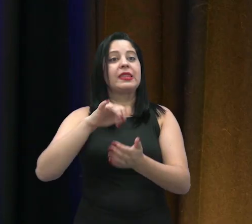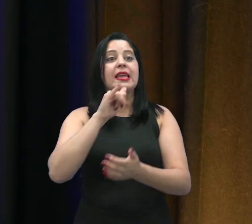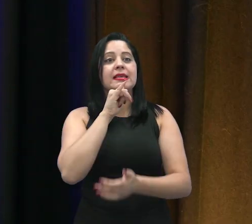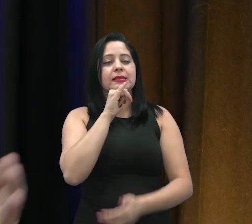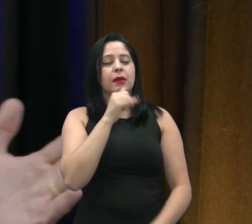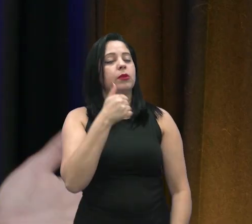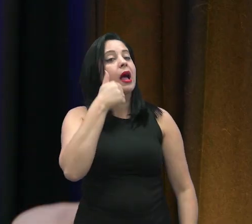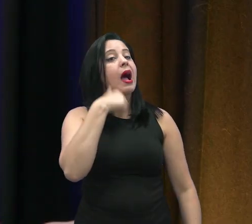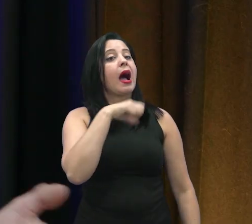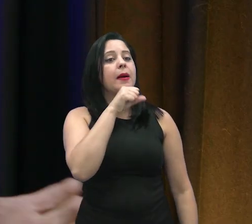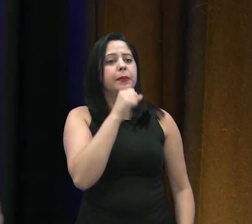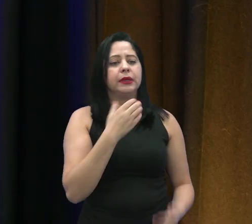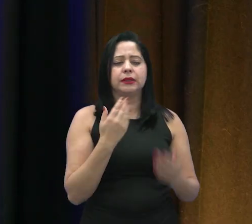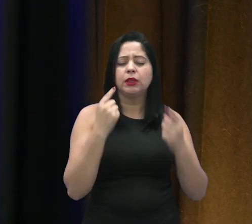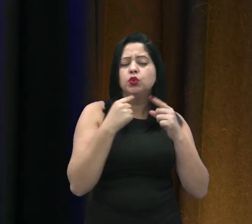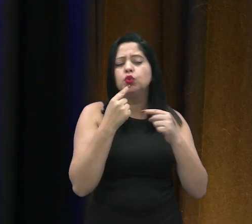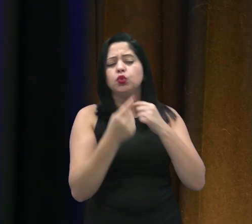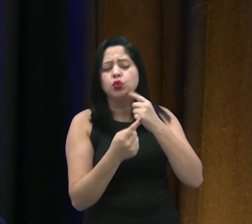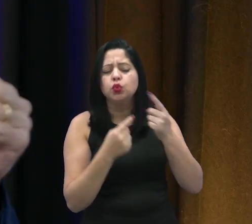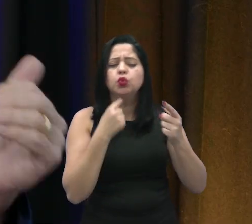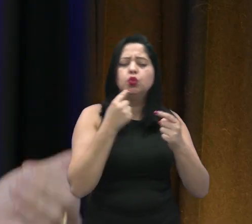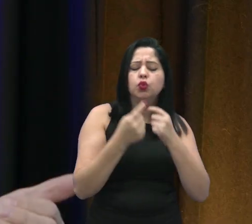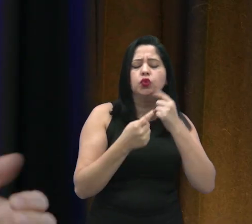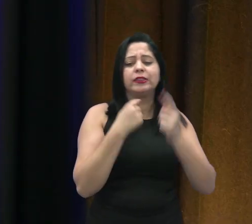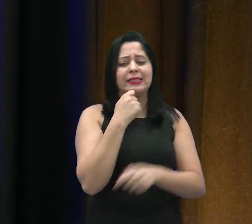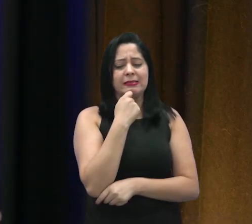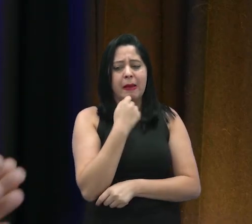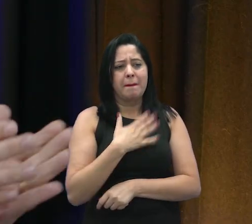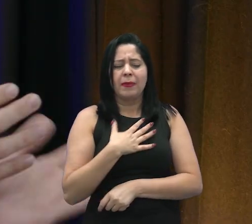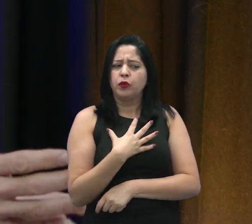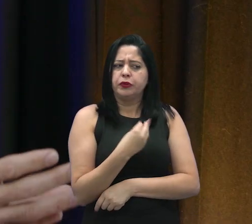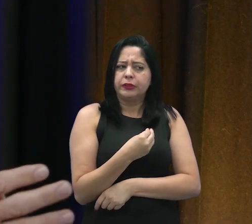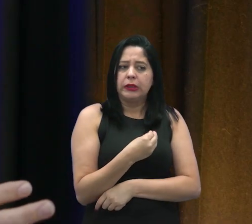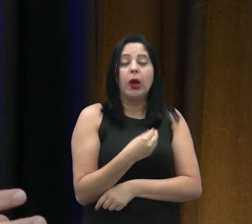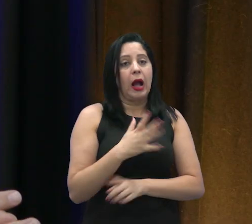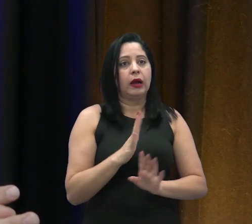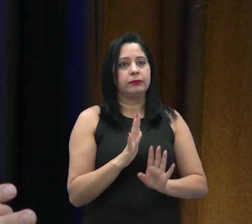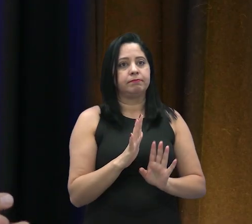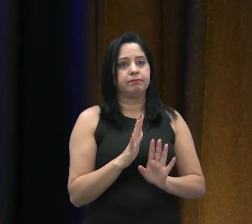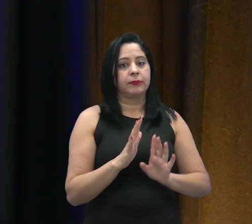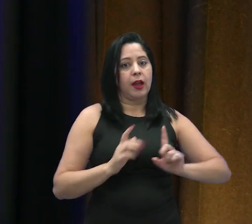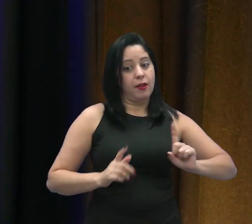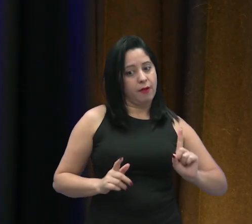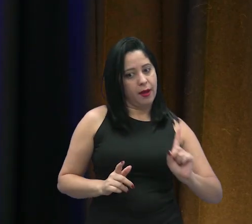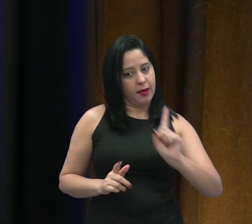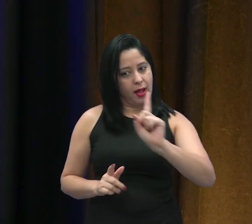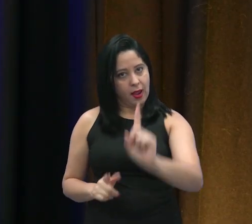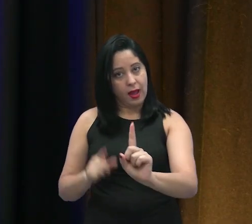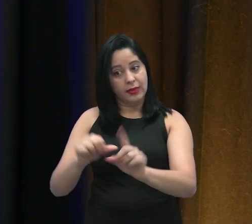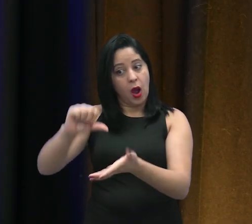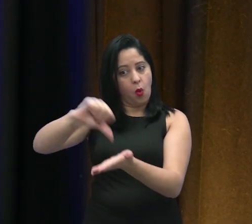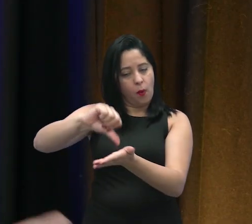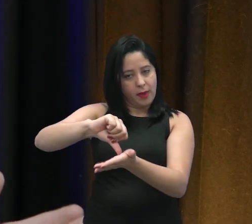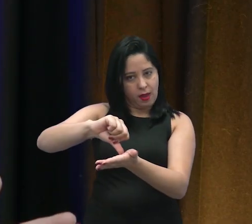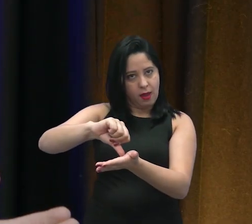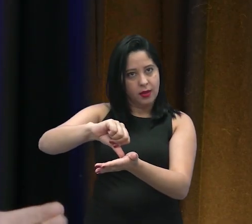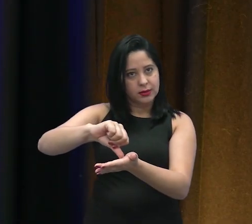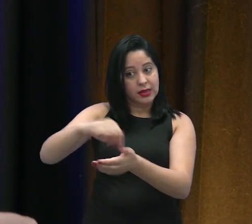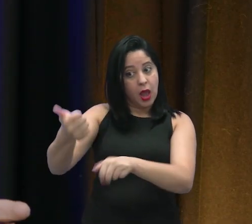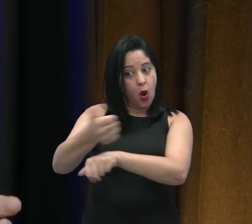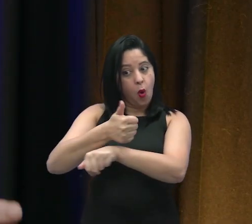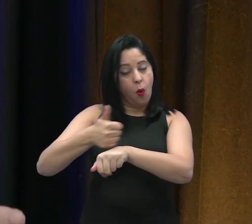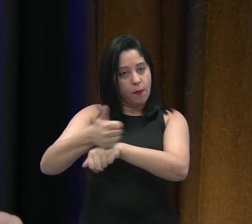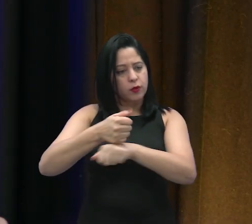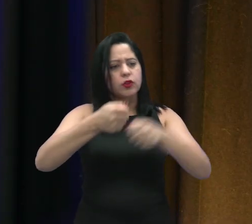dúvida, pode procurar o Google, tudo, mas o importante é procurar um profissional capacitado para tirar essa dúvida. Muitas mães, a